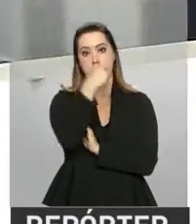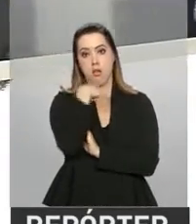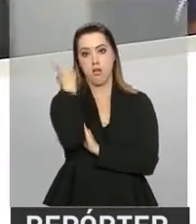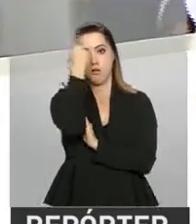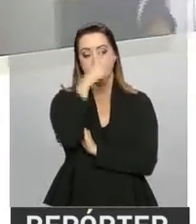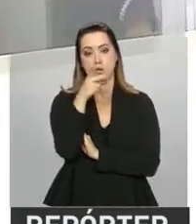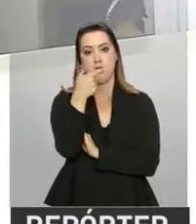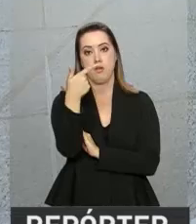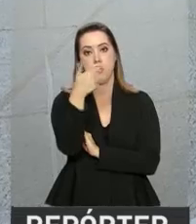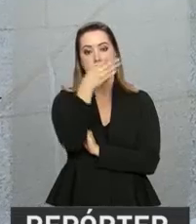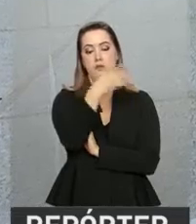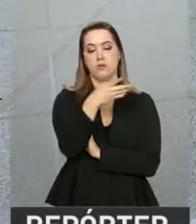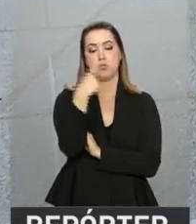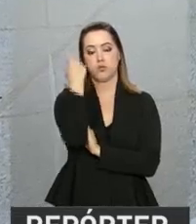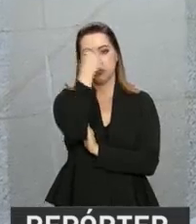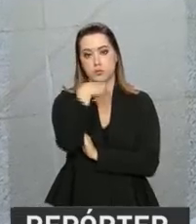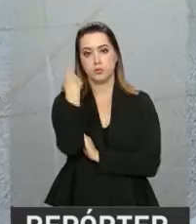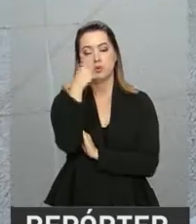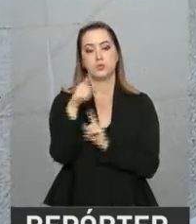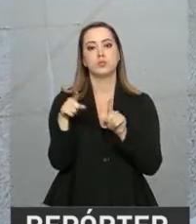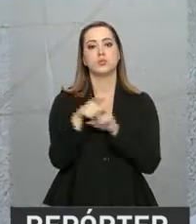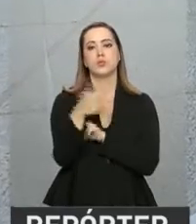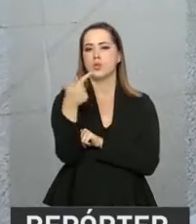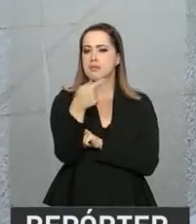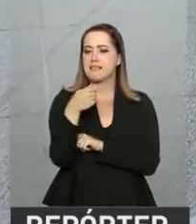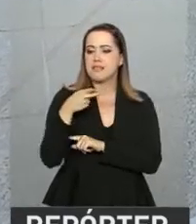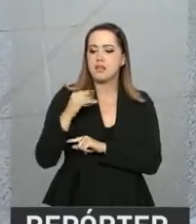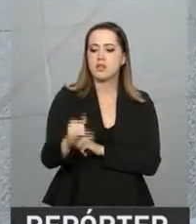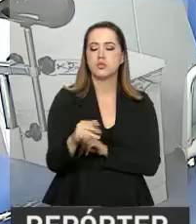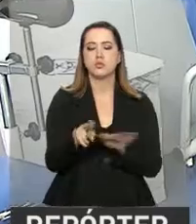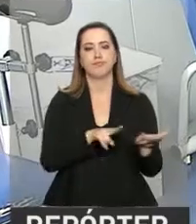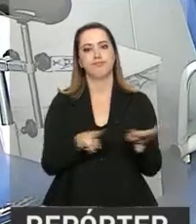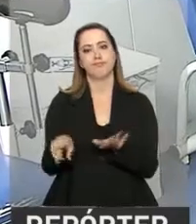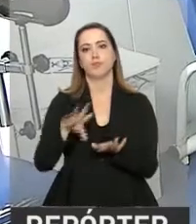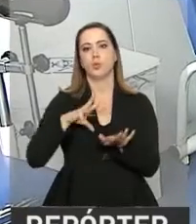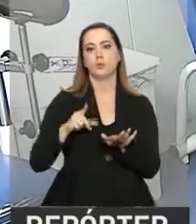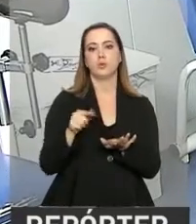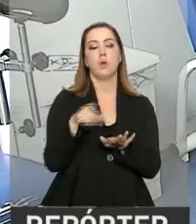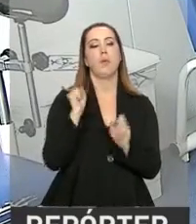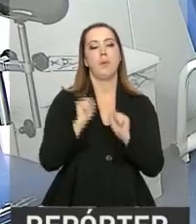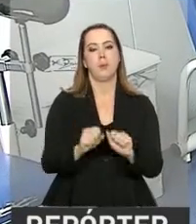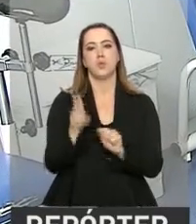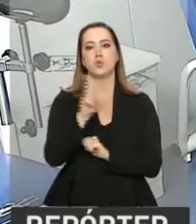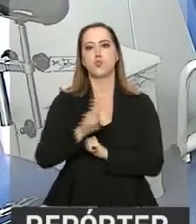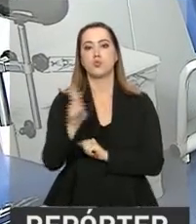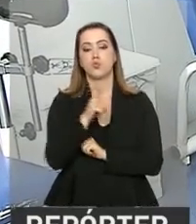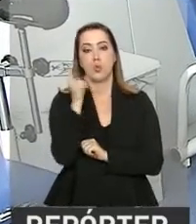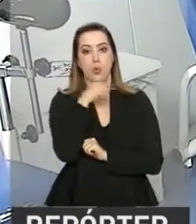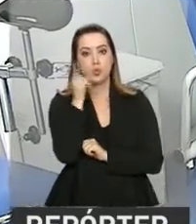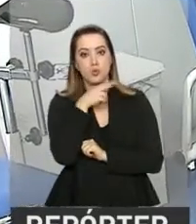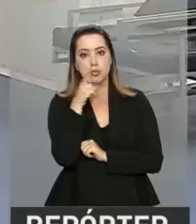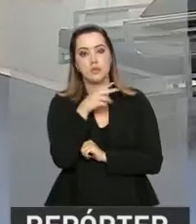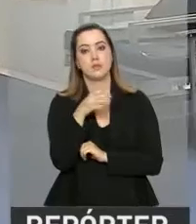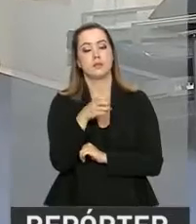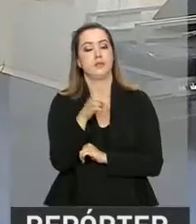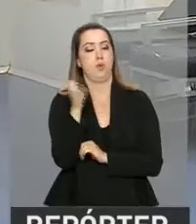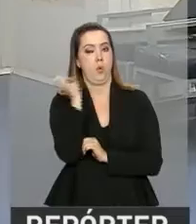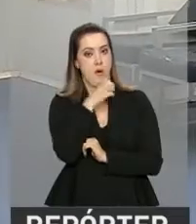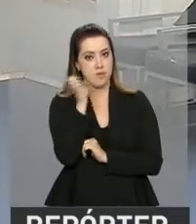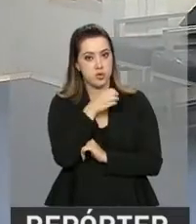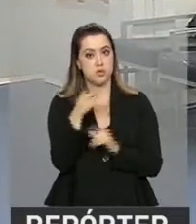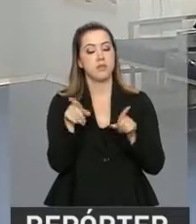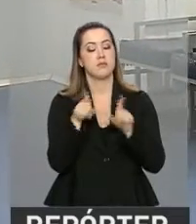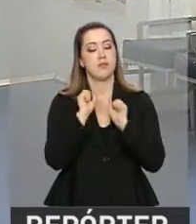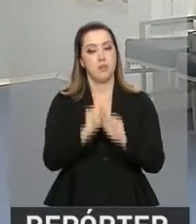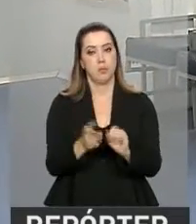dia sete dias por semana e podem resolver boa parte das urgências e emergências nas localidades com upas